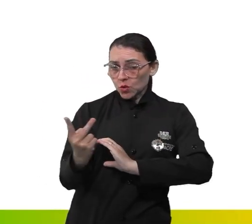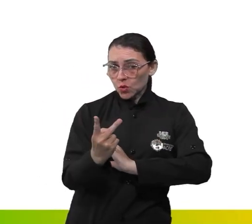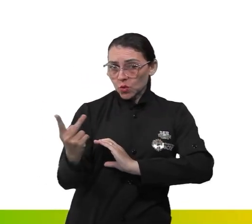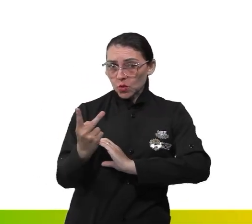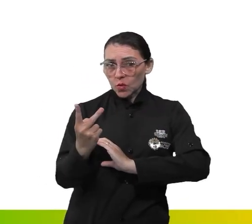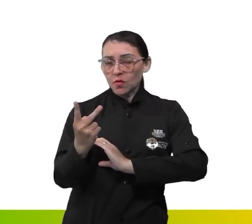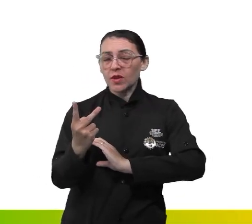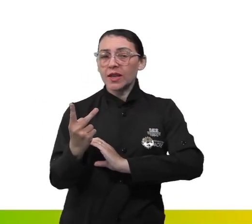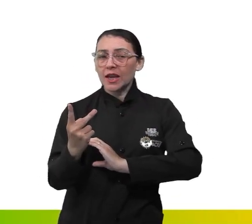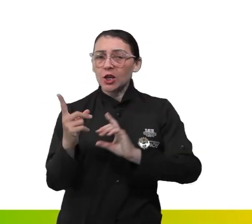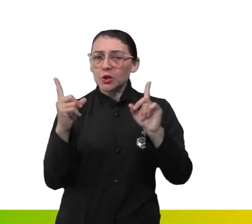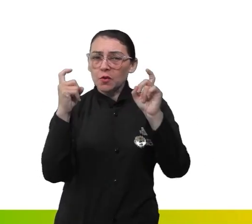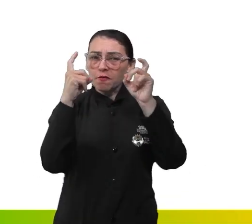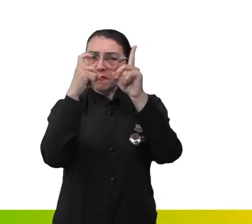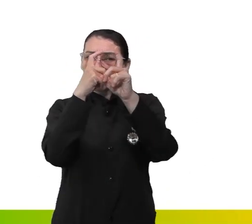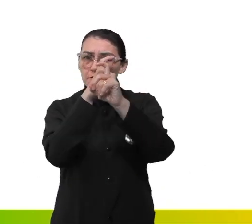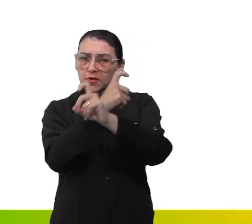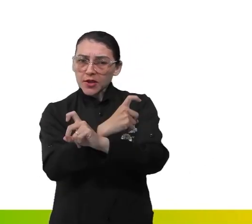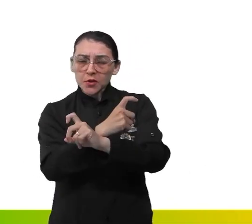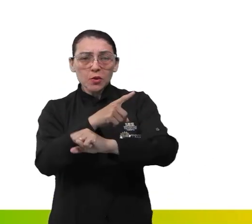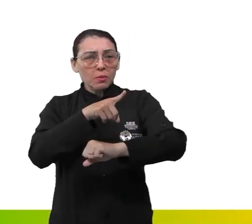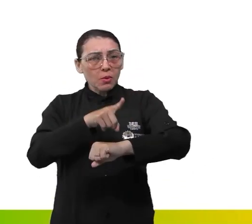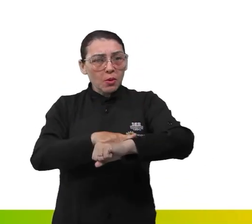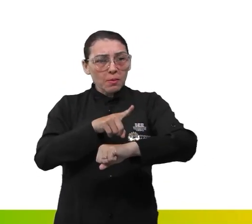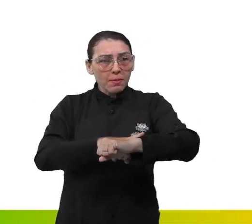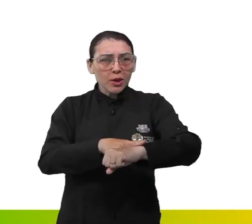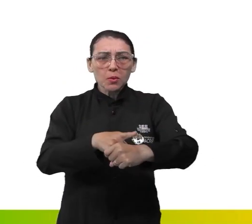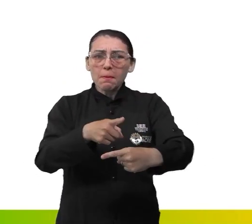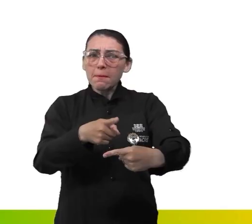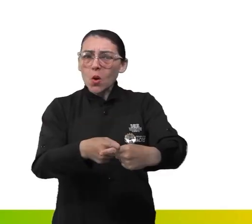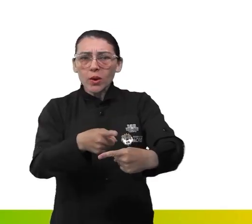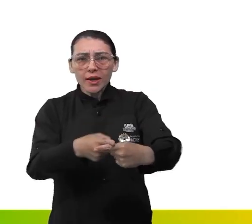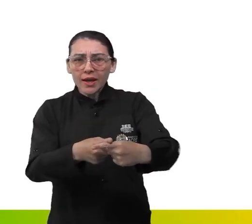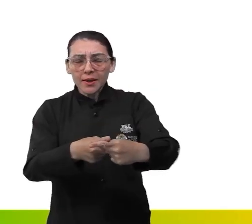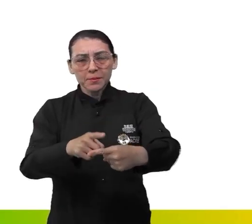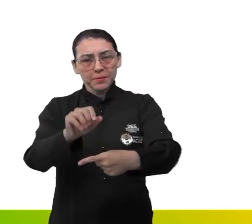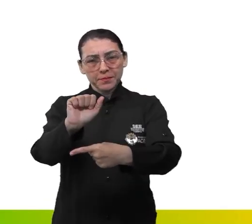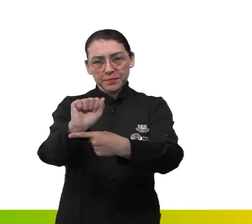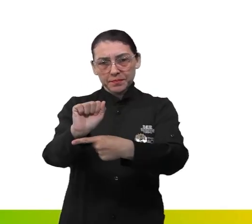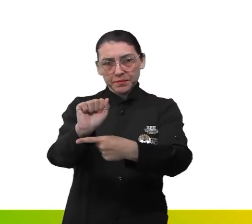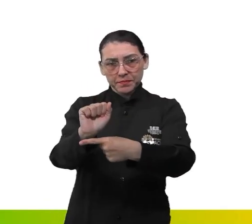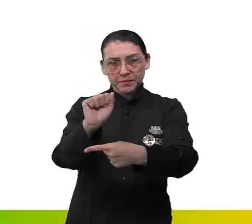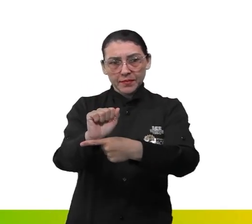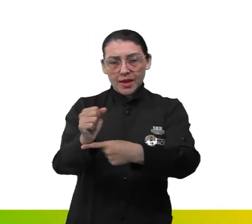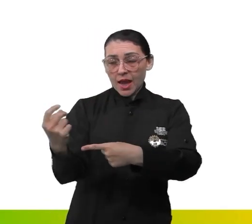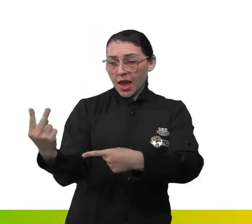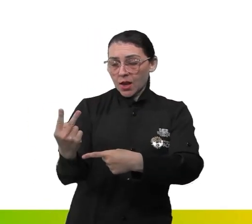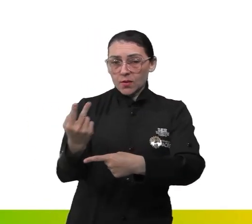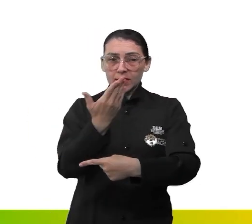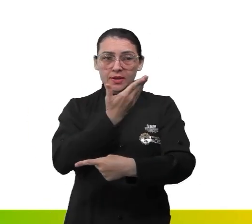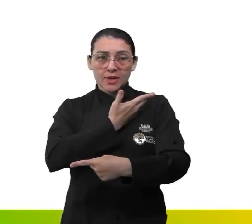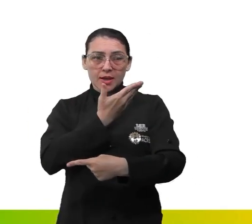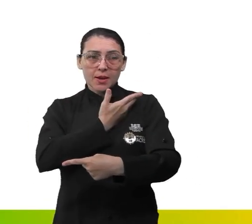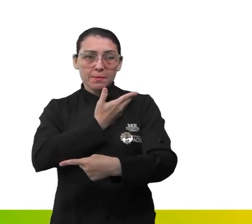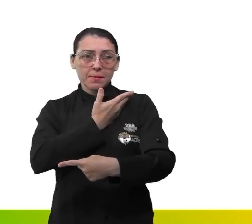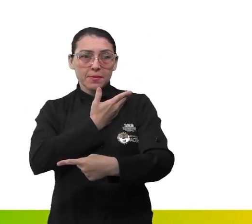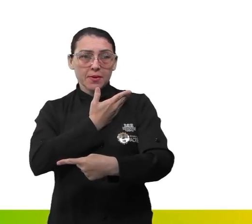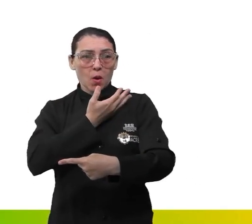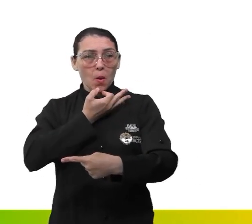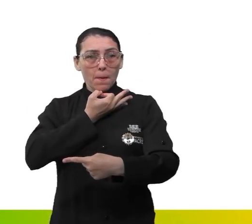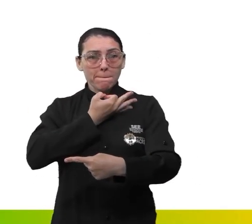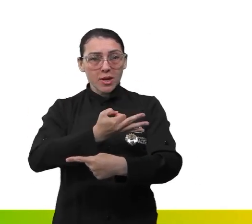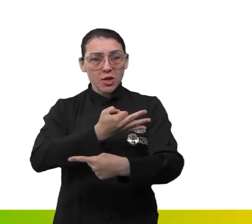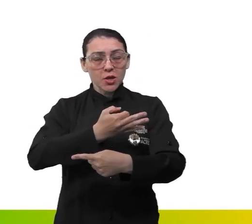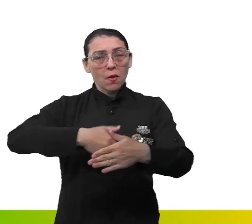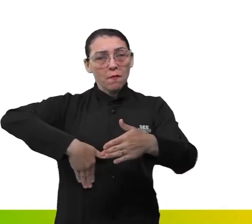fica comprometida em um determinado momento por quê? Na letra A, as duas amigas divergem de opinião